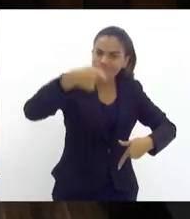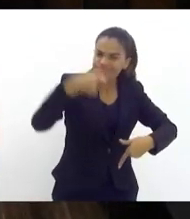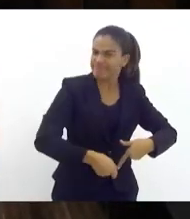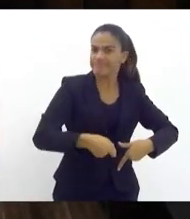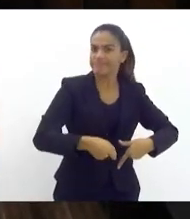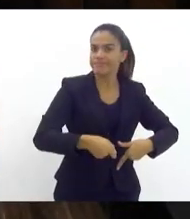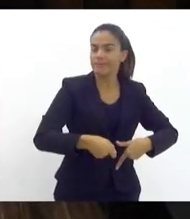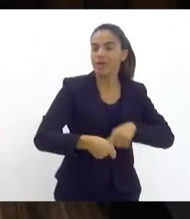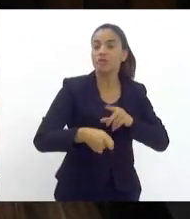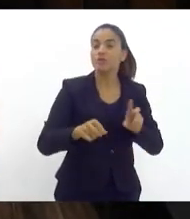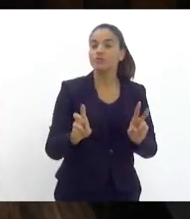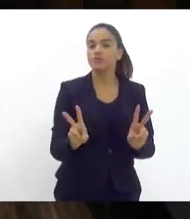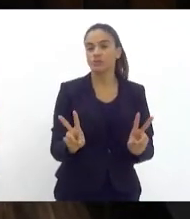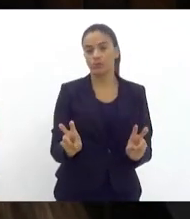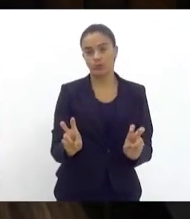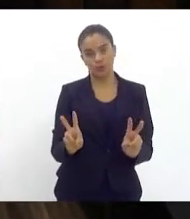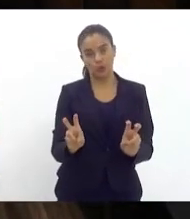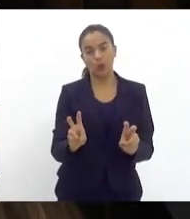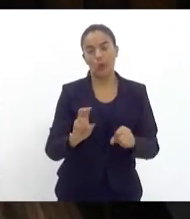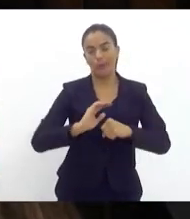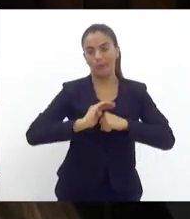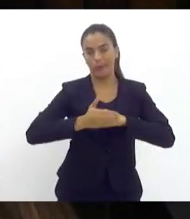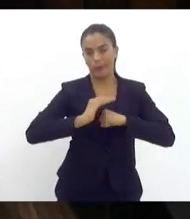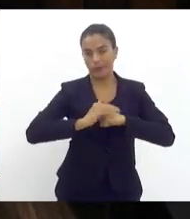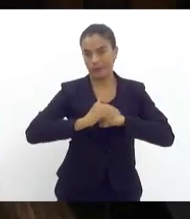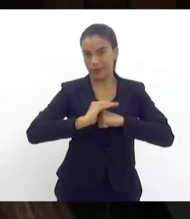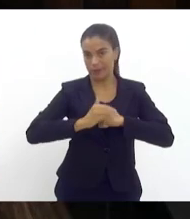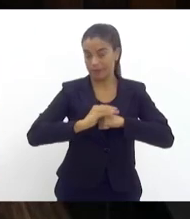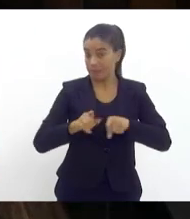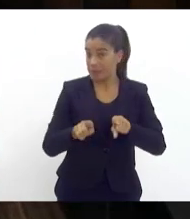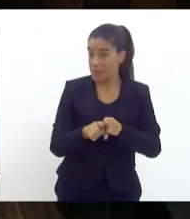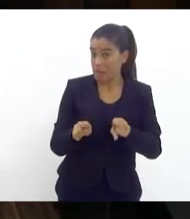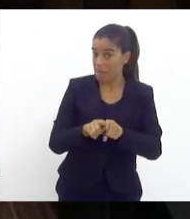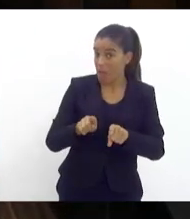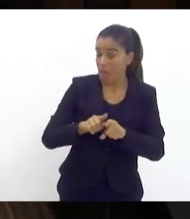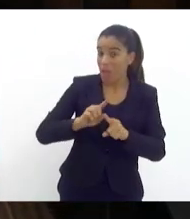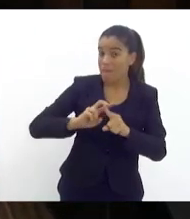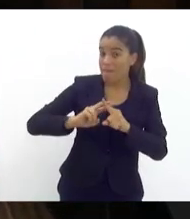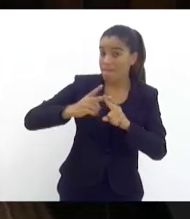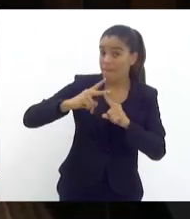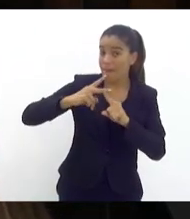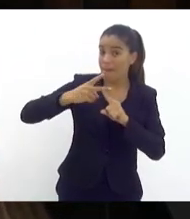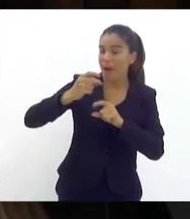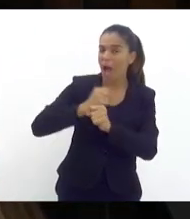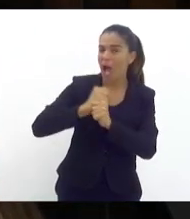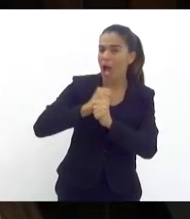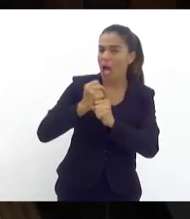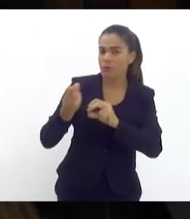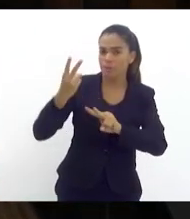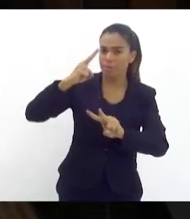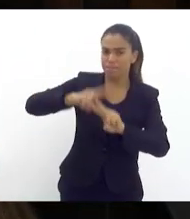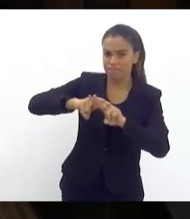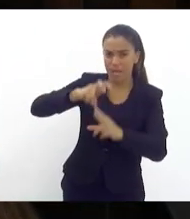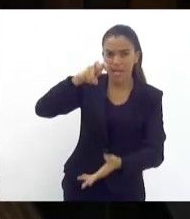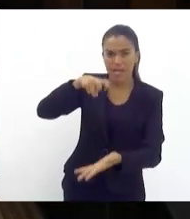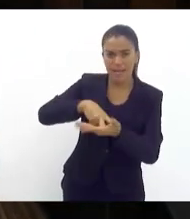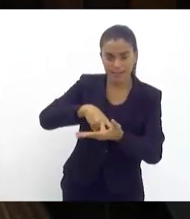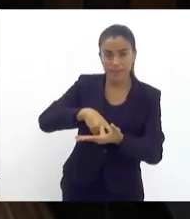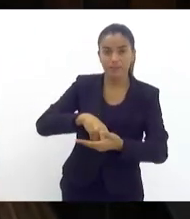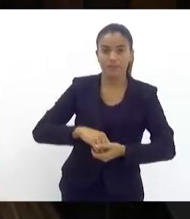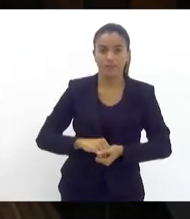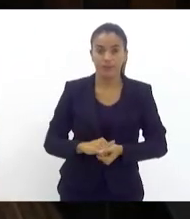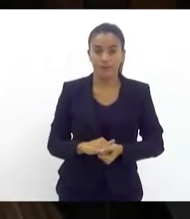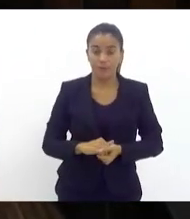com relação a pedofilia inclusive aumentar as penas extrapolar de forma